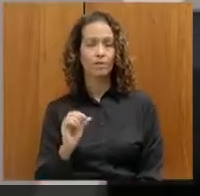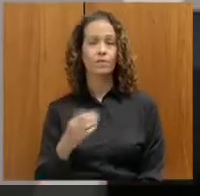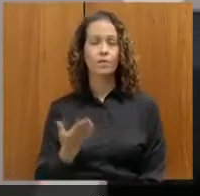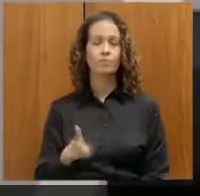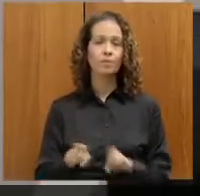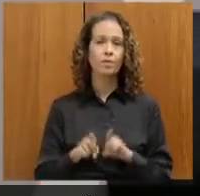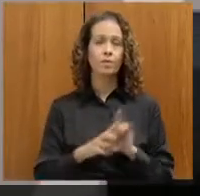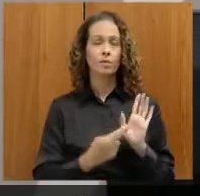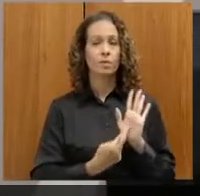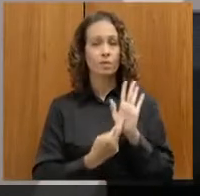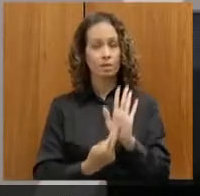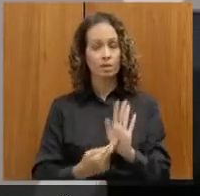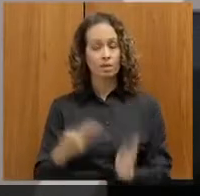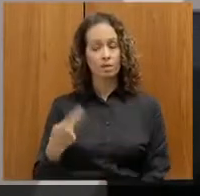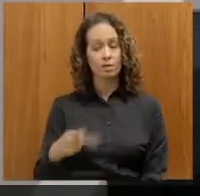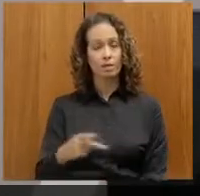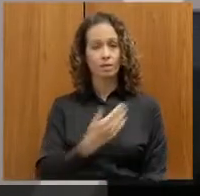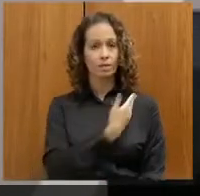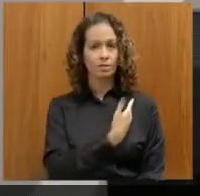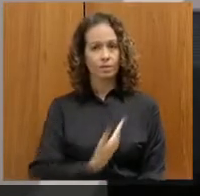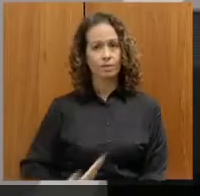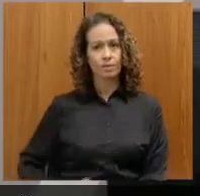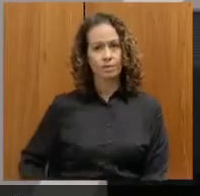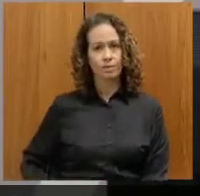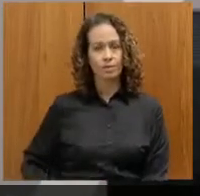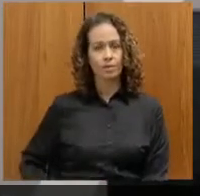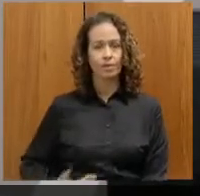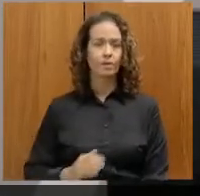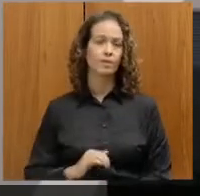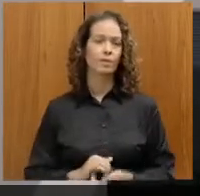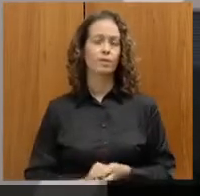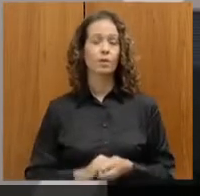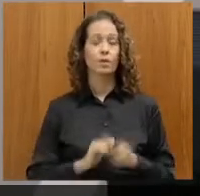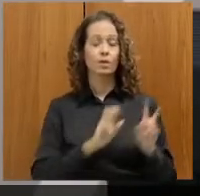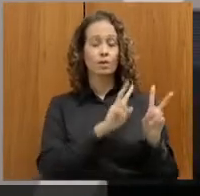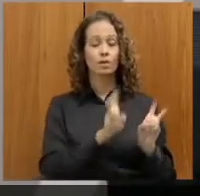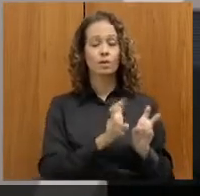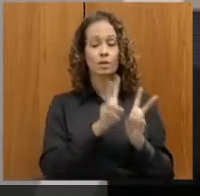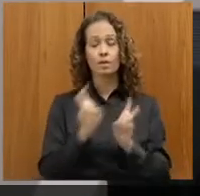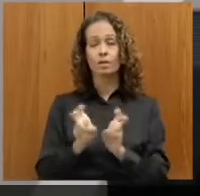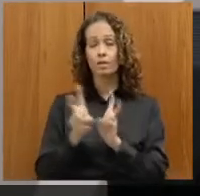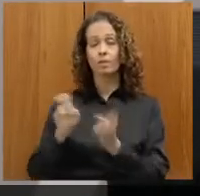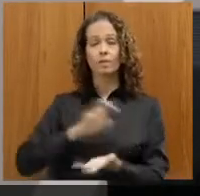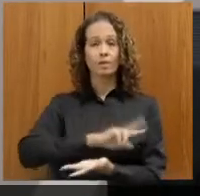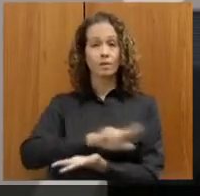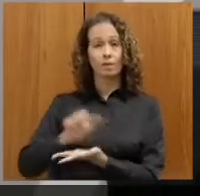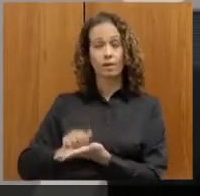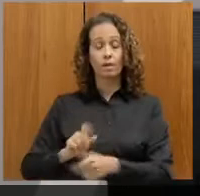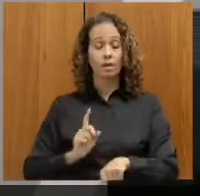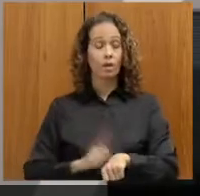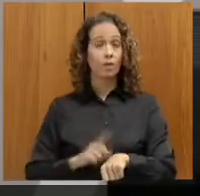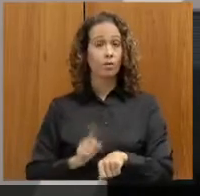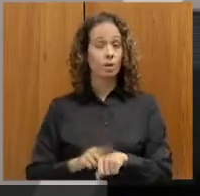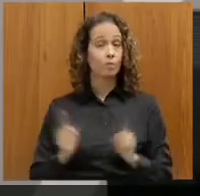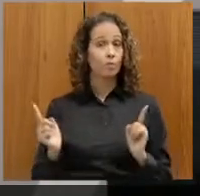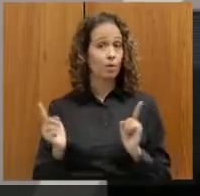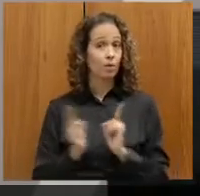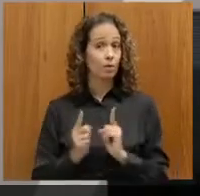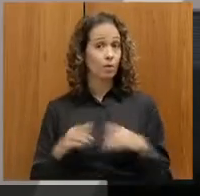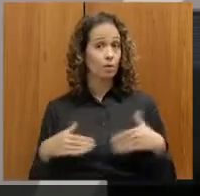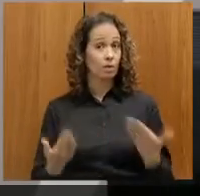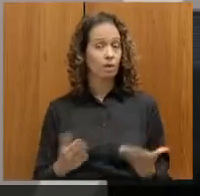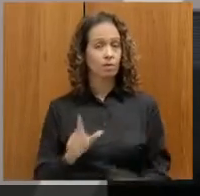representantes aqui do governo e o sistema são muitos e o tempo é curto então eu vou